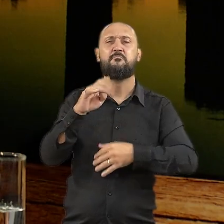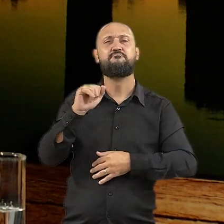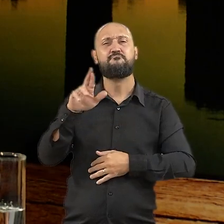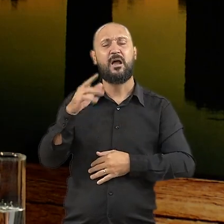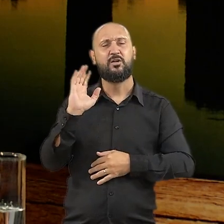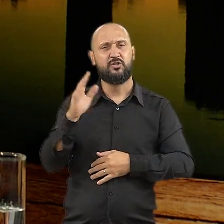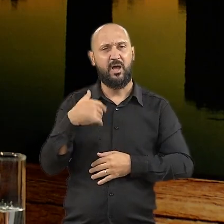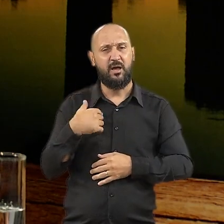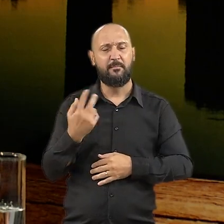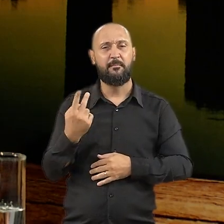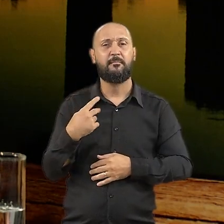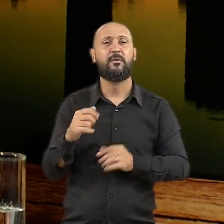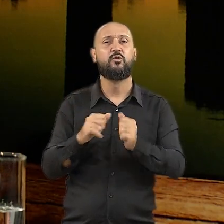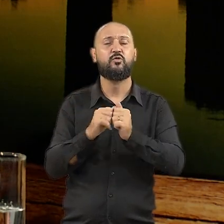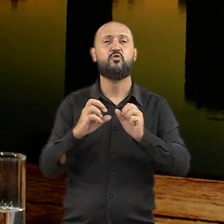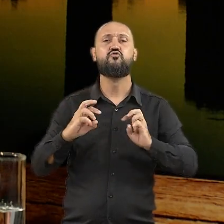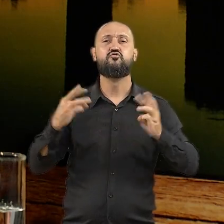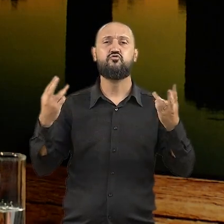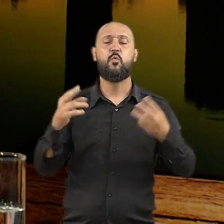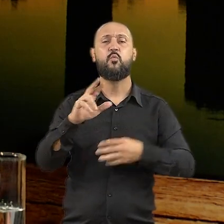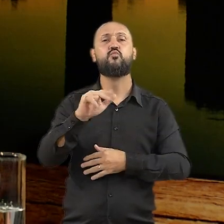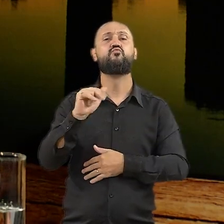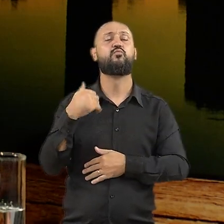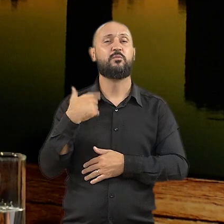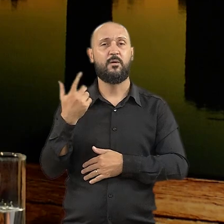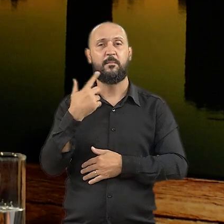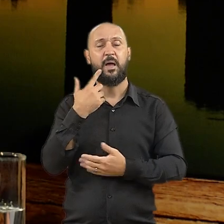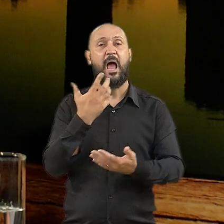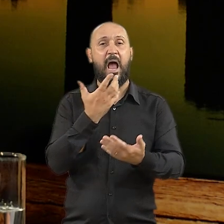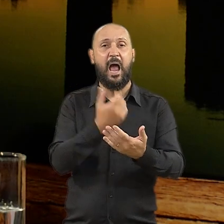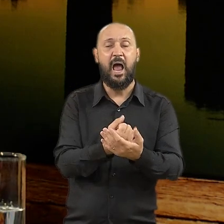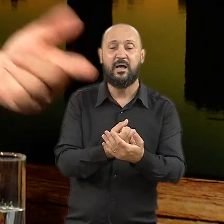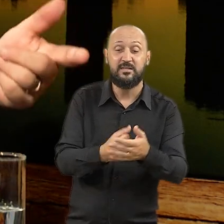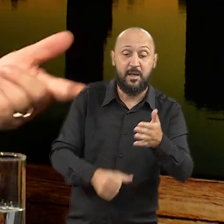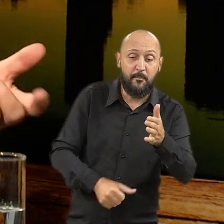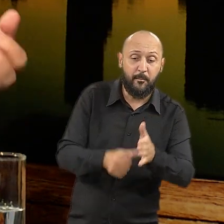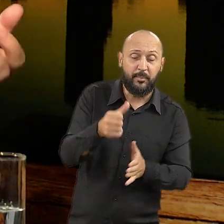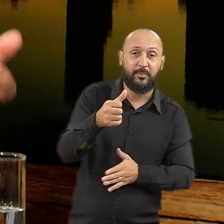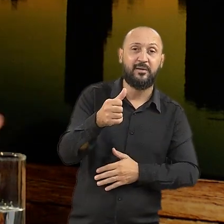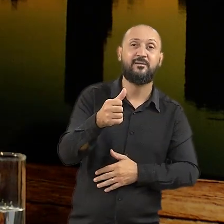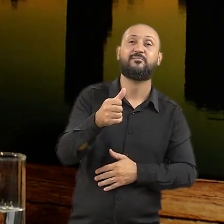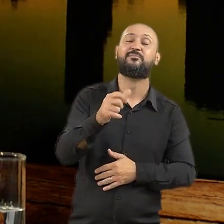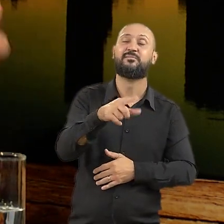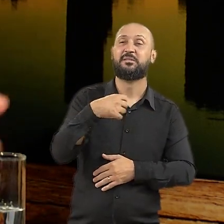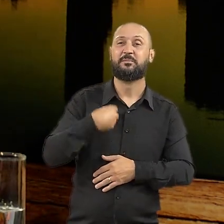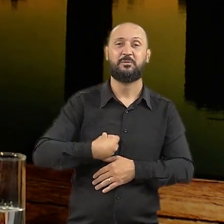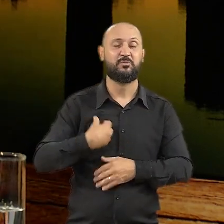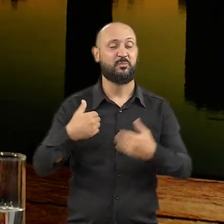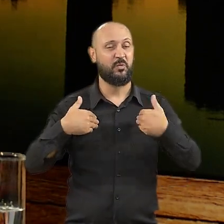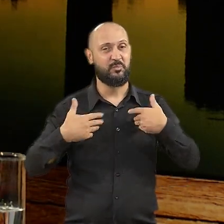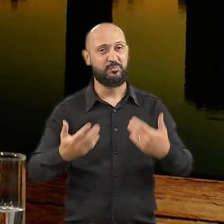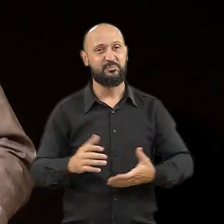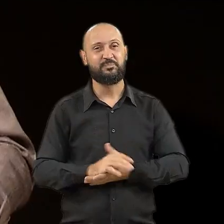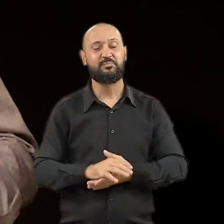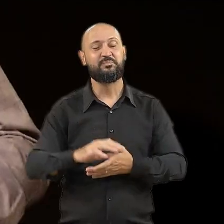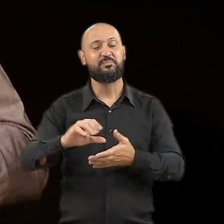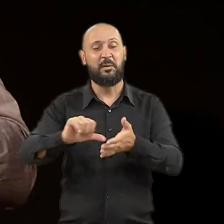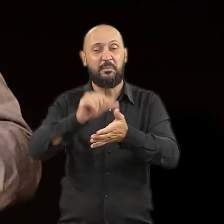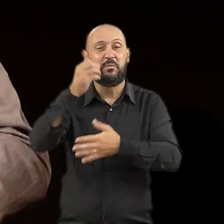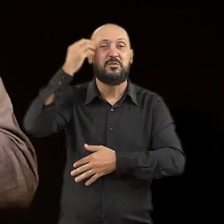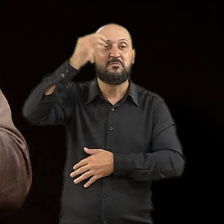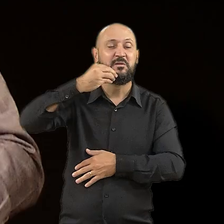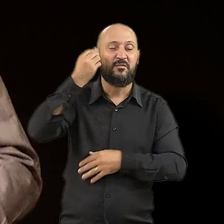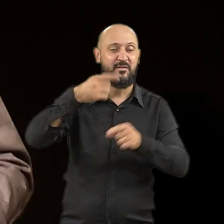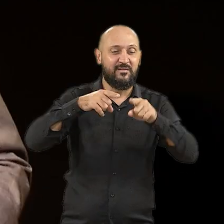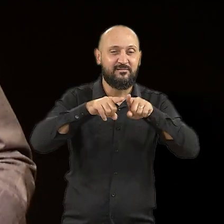assim, a gente até já tocou, mas em show nunca tocamos. Mas em gravações, desde essa primeira... que ele participa comigo. Primeira experiência,